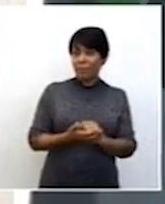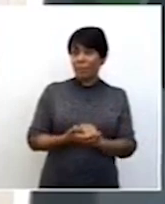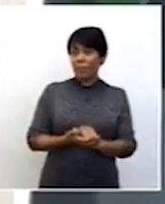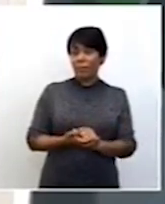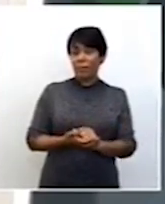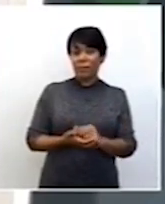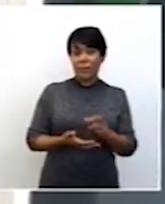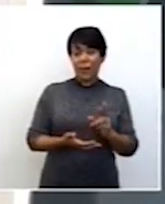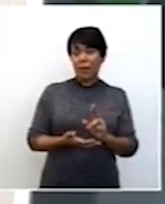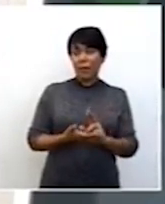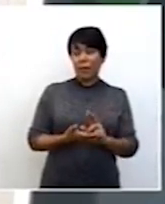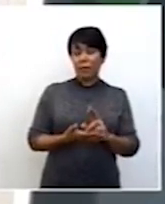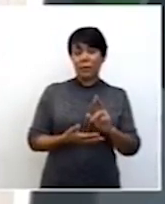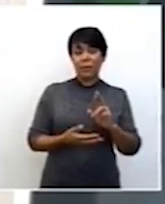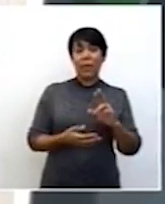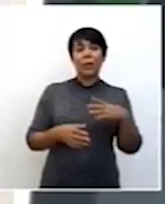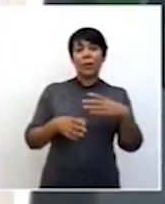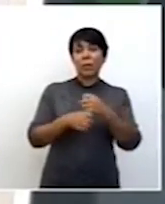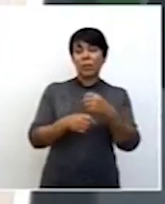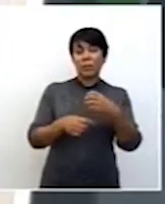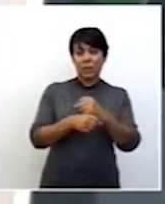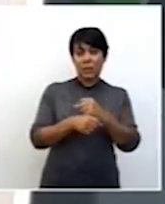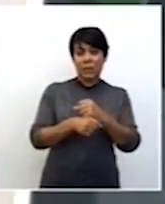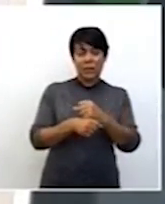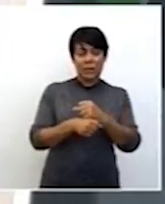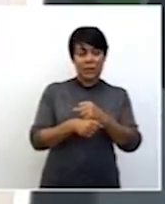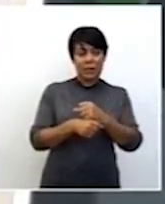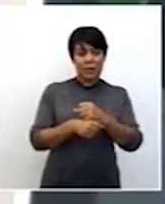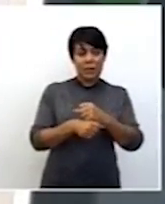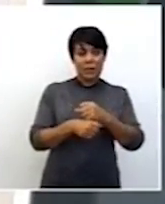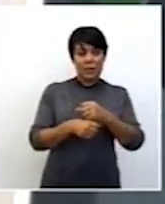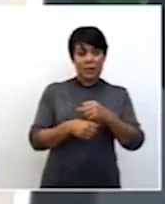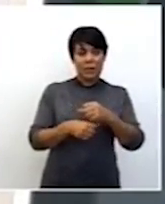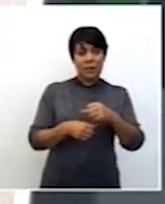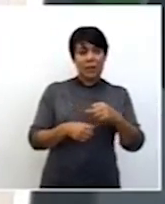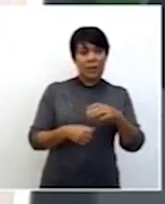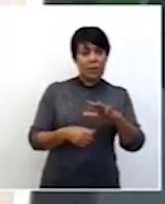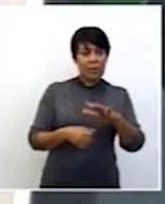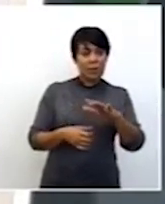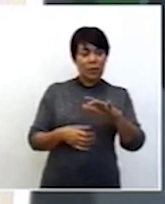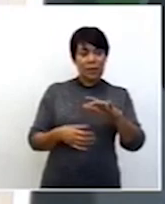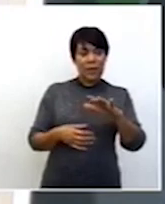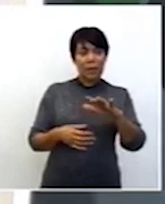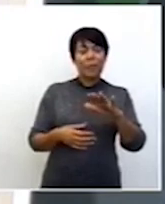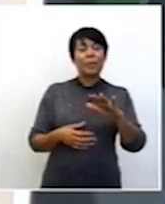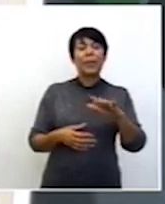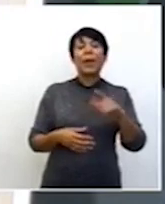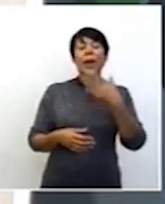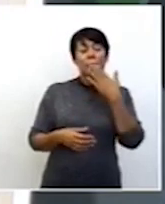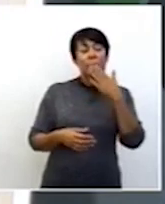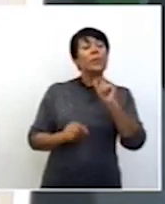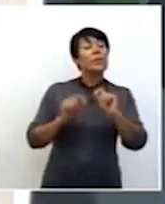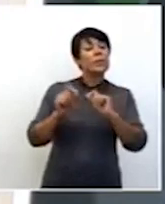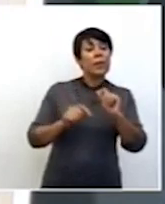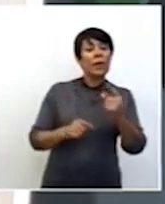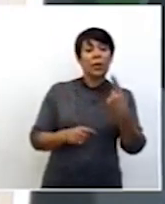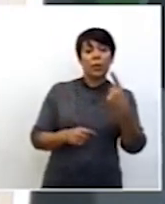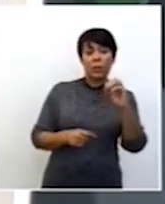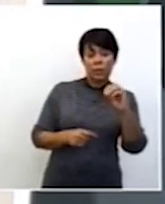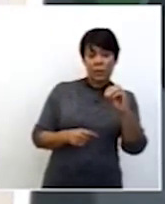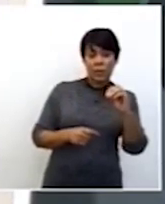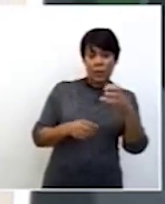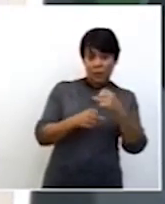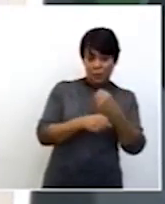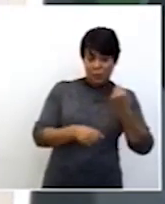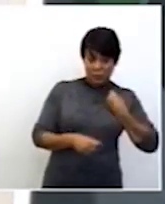dos 10 primeiros termos. Eu sei qual que é o 10º termo? Nessa aqui eu não solicitou. Ele não solicitou qual que é o 10º termo, mas